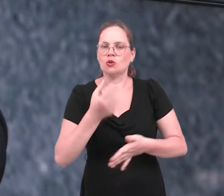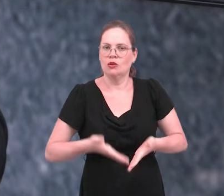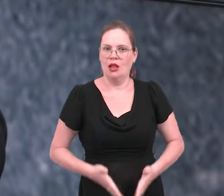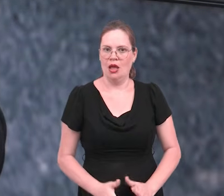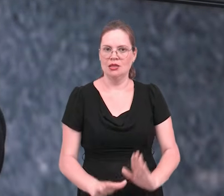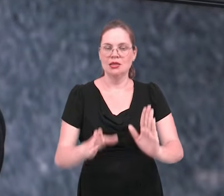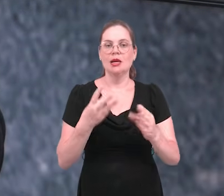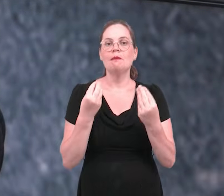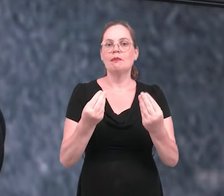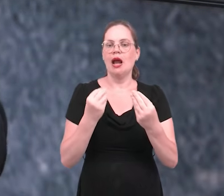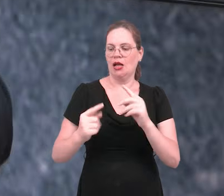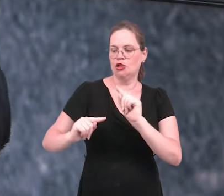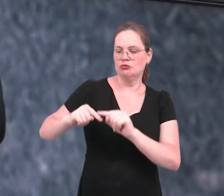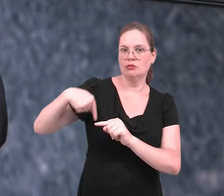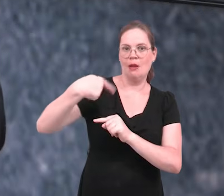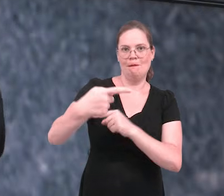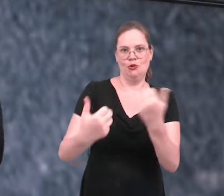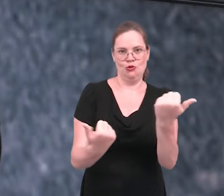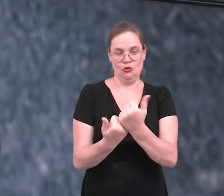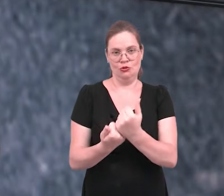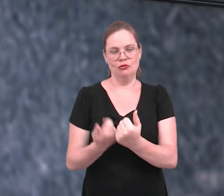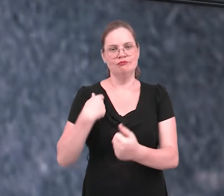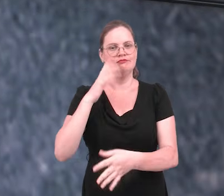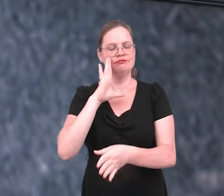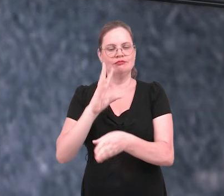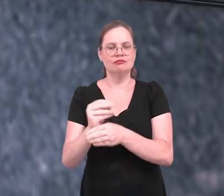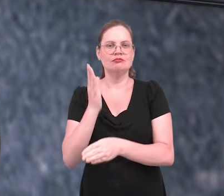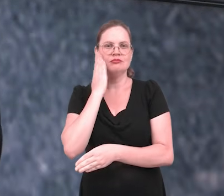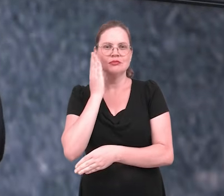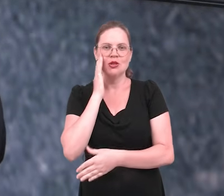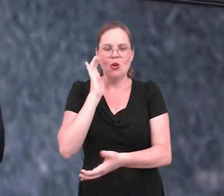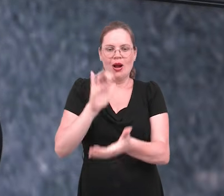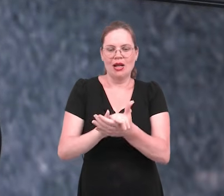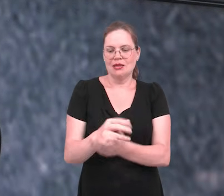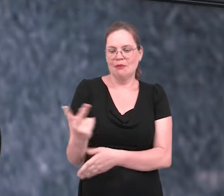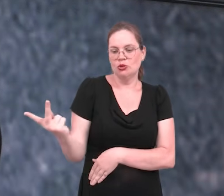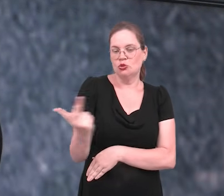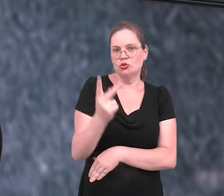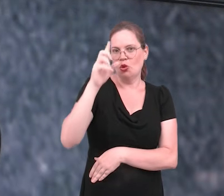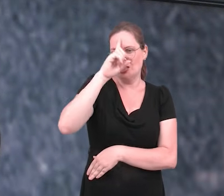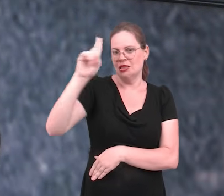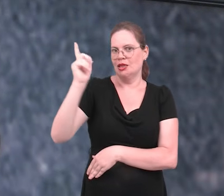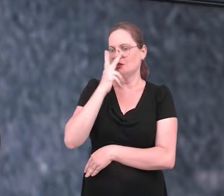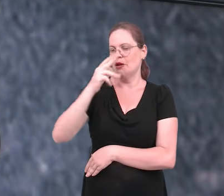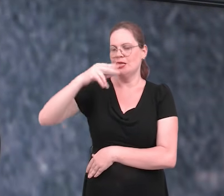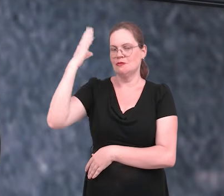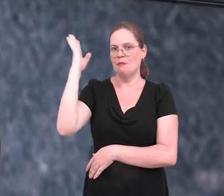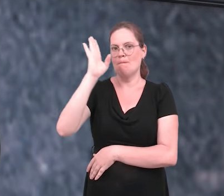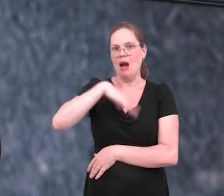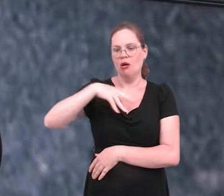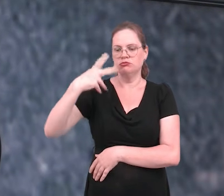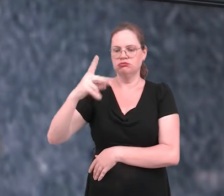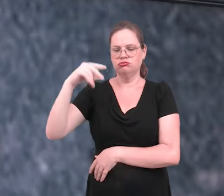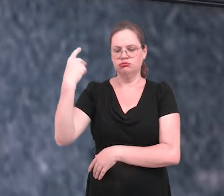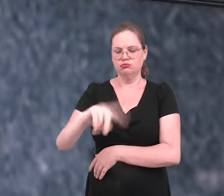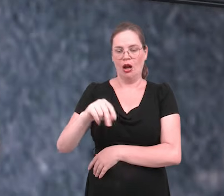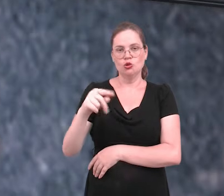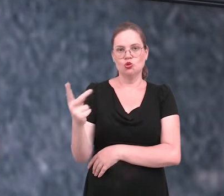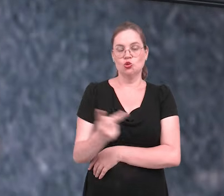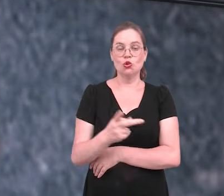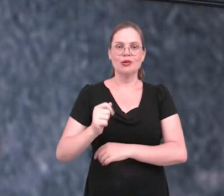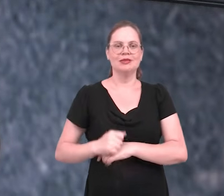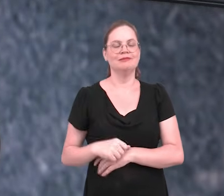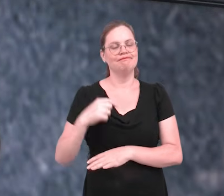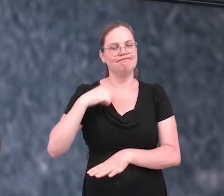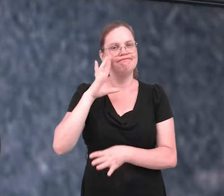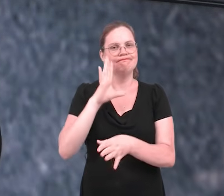sucessor. E ele entendeu que o casamento dele estava amaldiçoado por Deus, por descumprir a lei canônica, e usando isso como alegação,